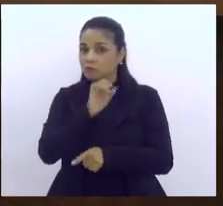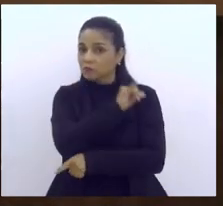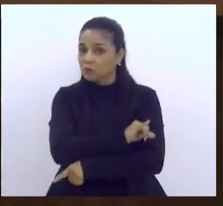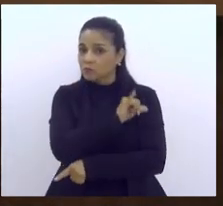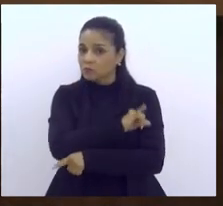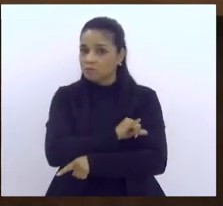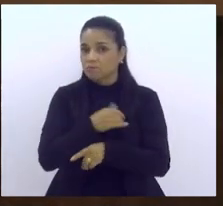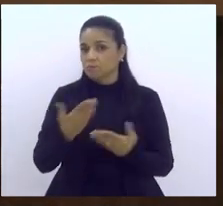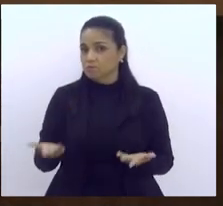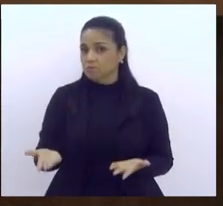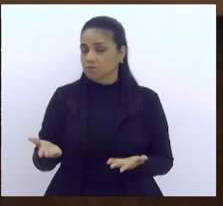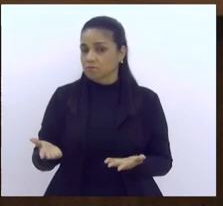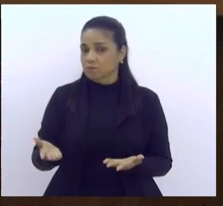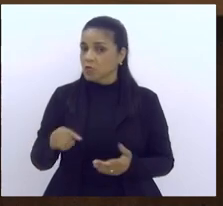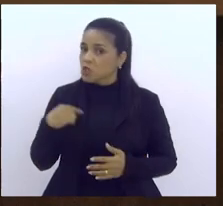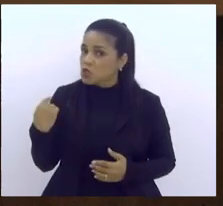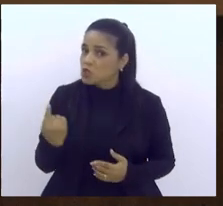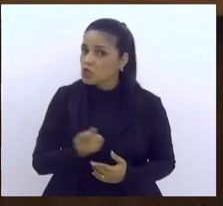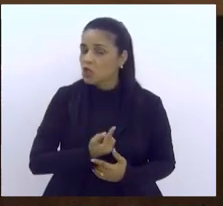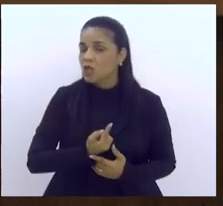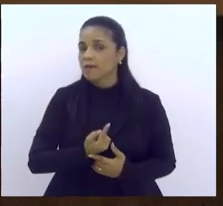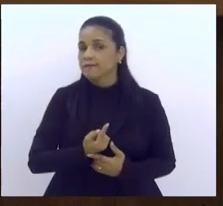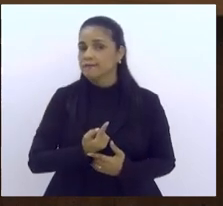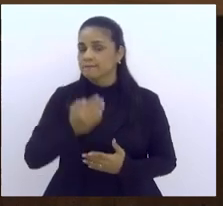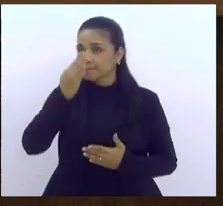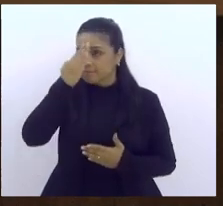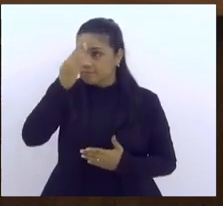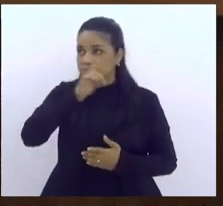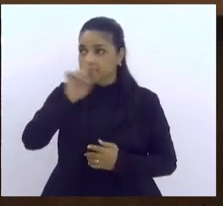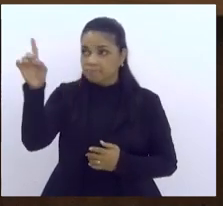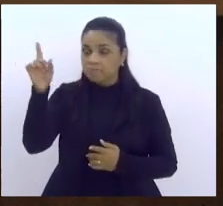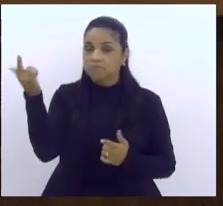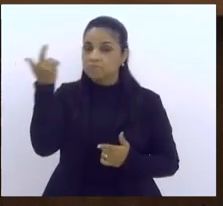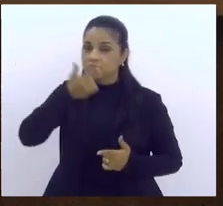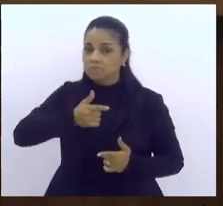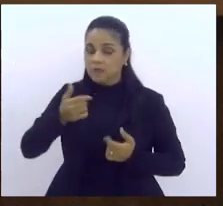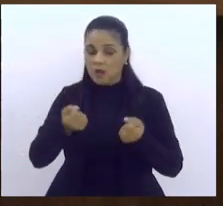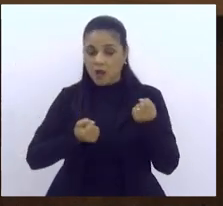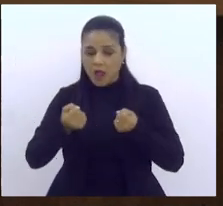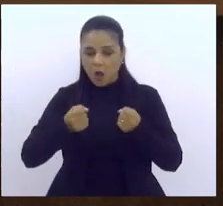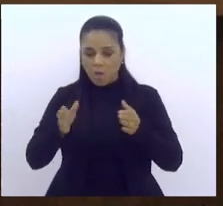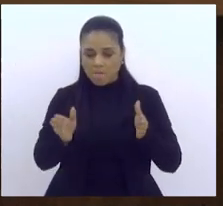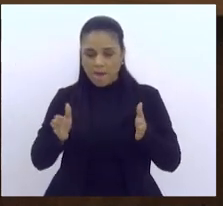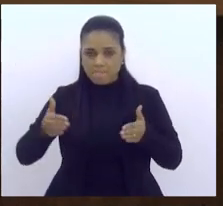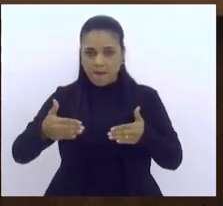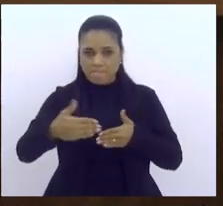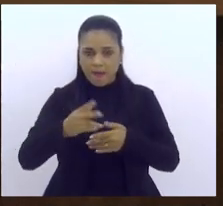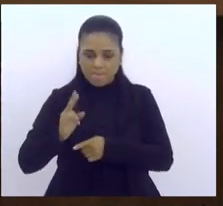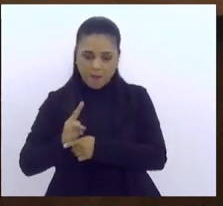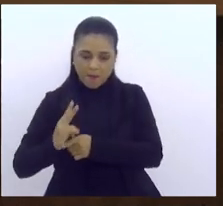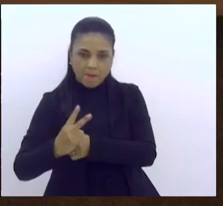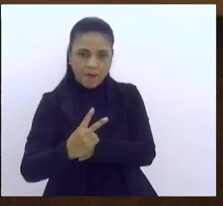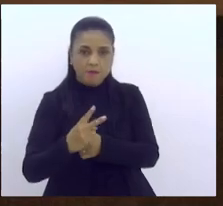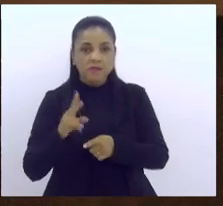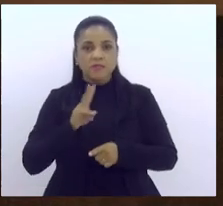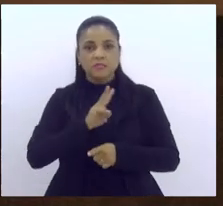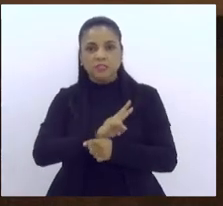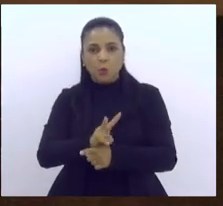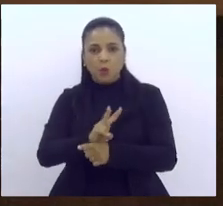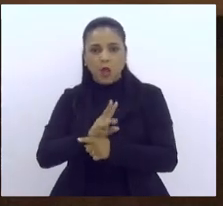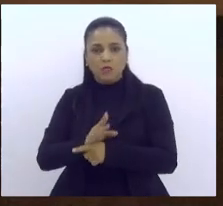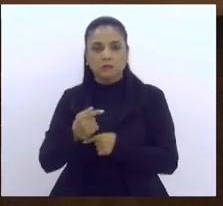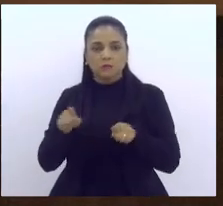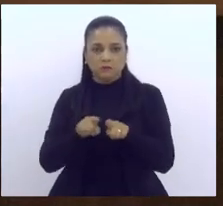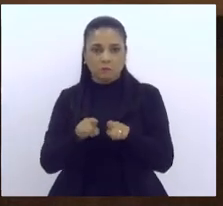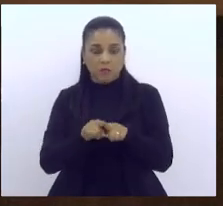Janeiro. Nós, graças a Deus, temos condição de andar com carro blindado, com segurança, mas o povo do estado